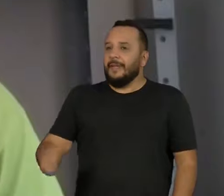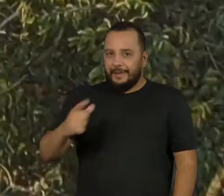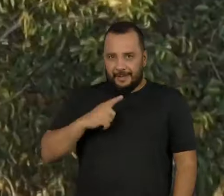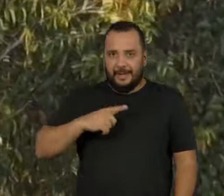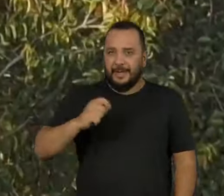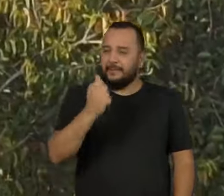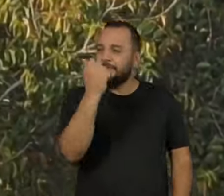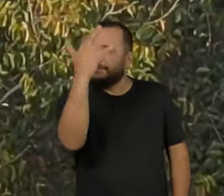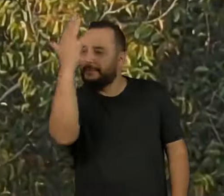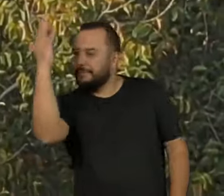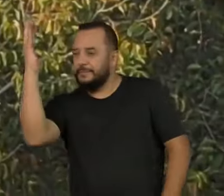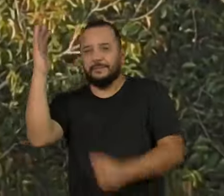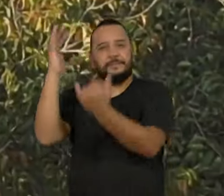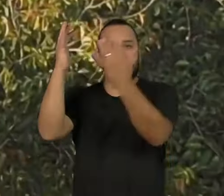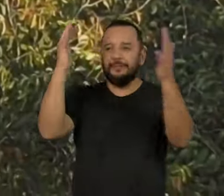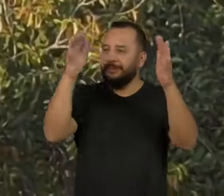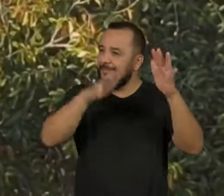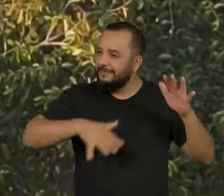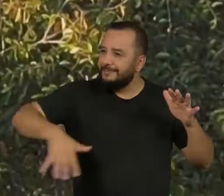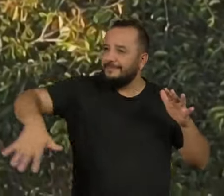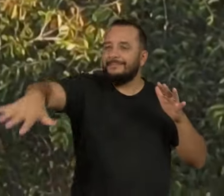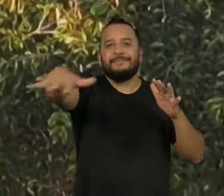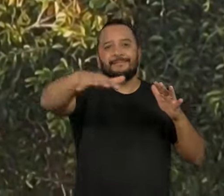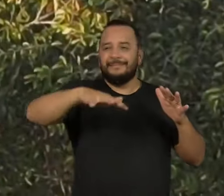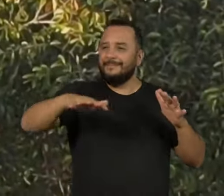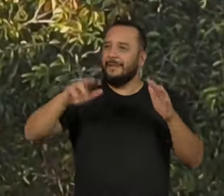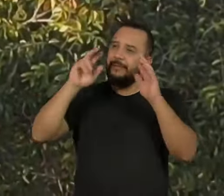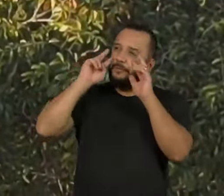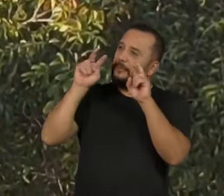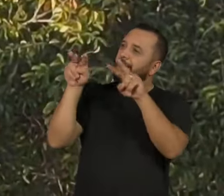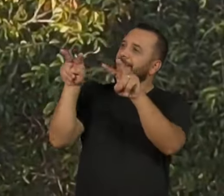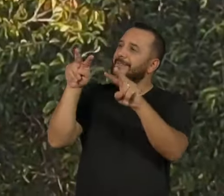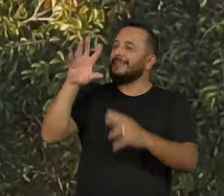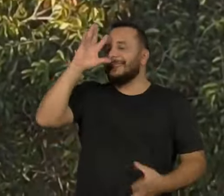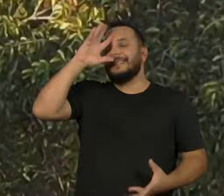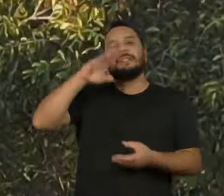plantações. Então, a nossa ideia nesse trabalho é entender